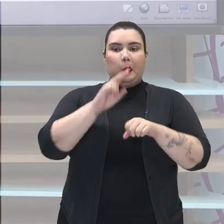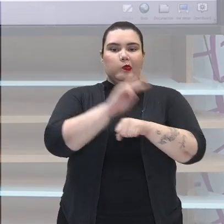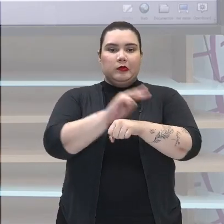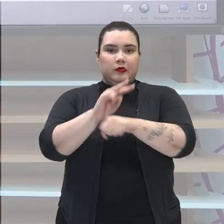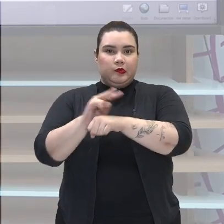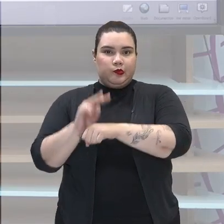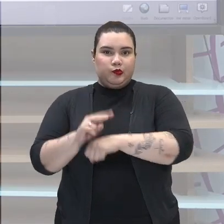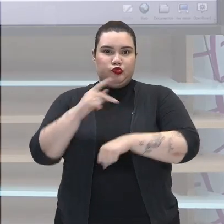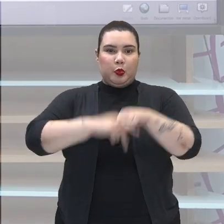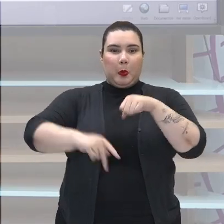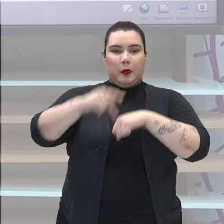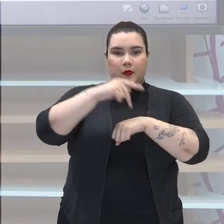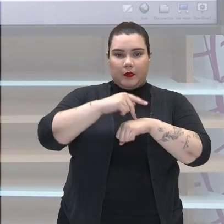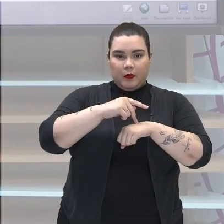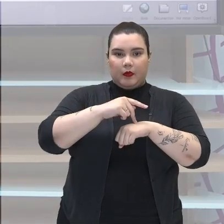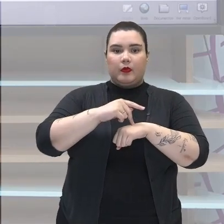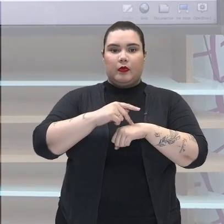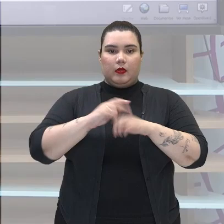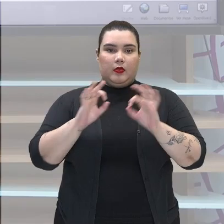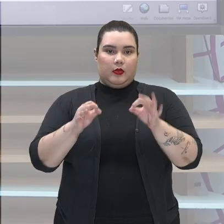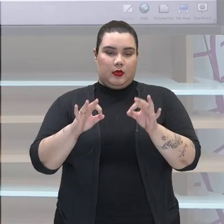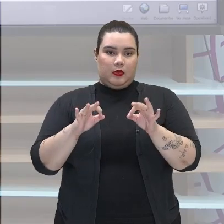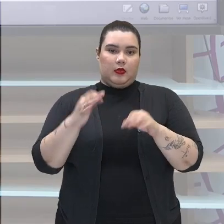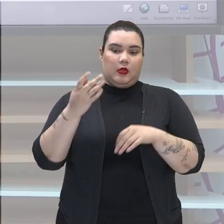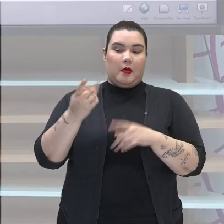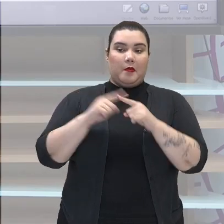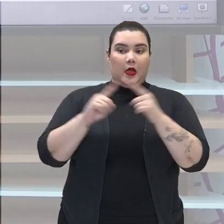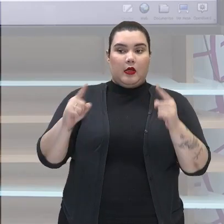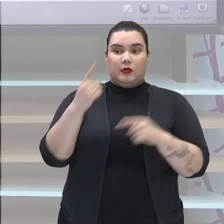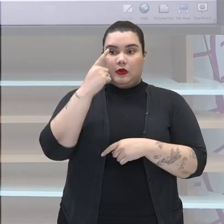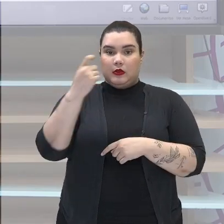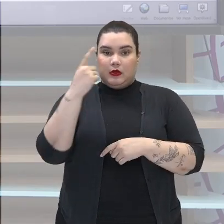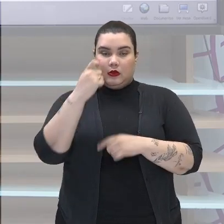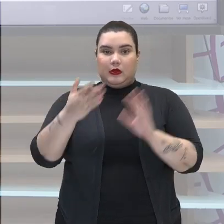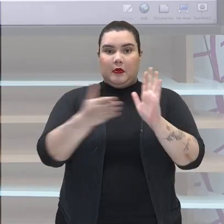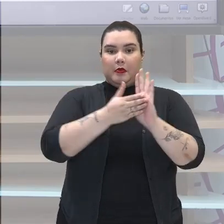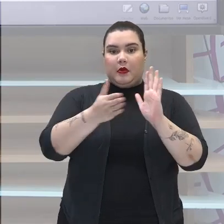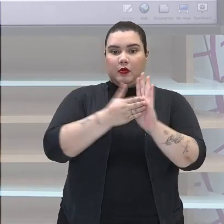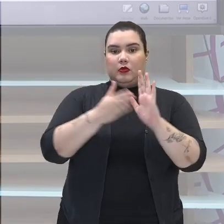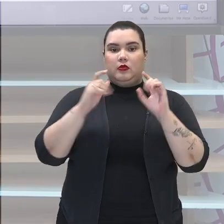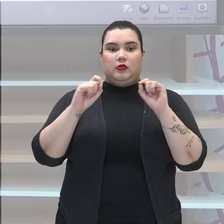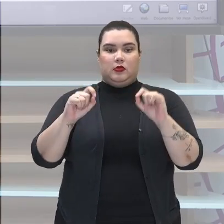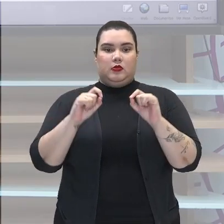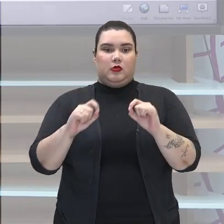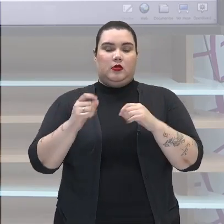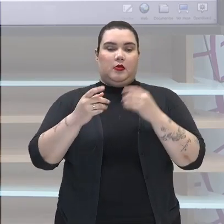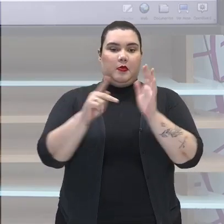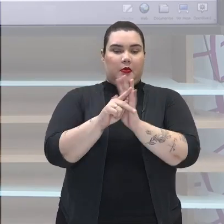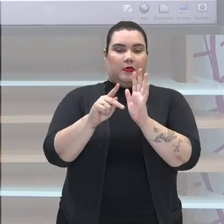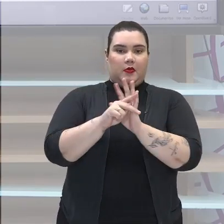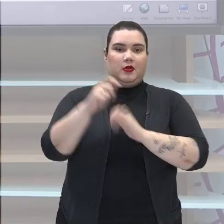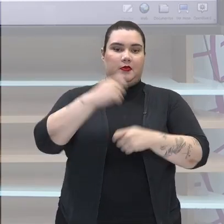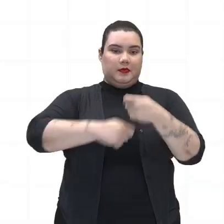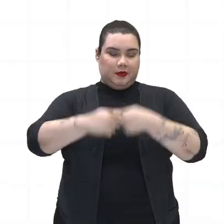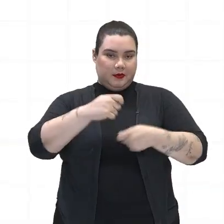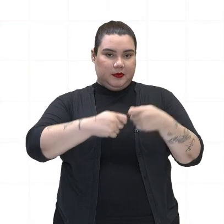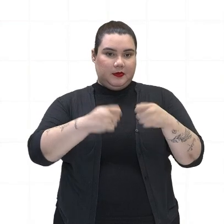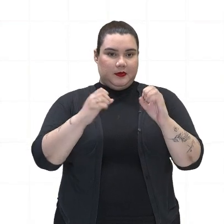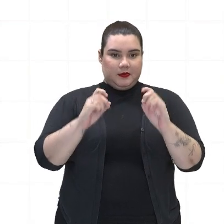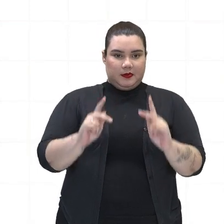desses países, mas que, na verdade, os interesses estão pautados nas questões econômicas. Vamos ao